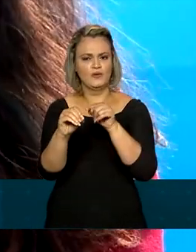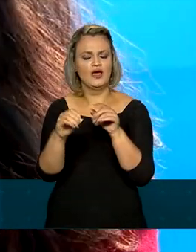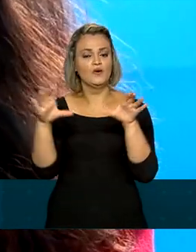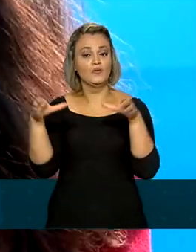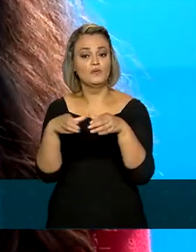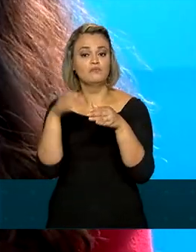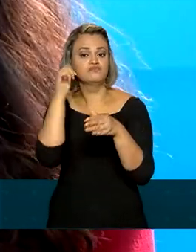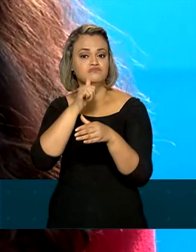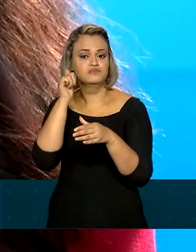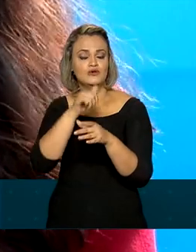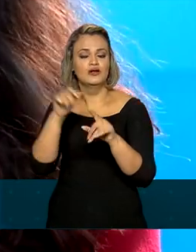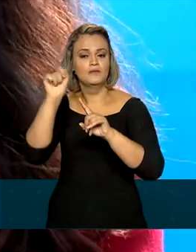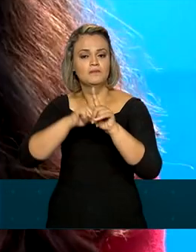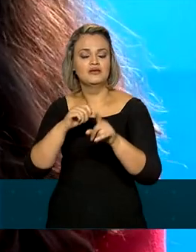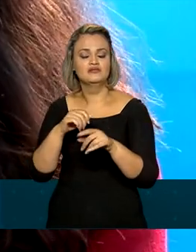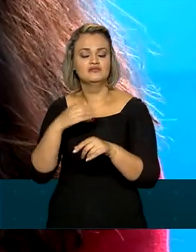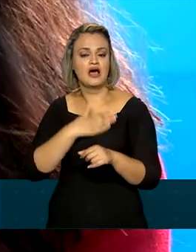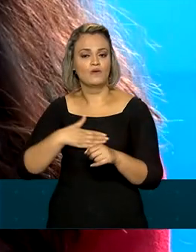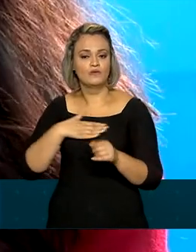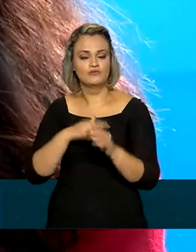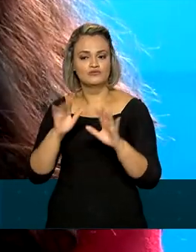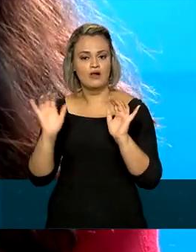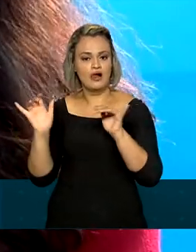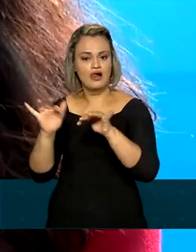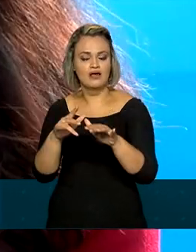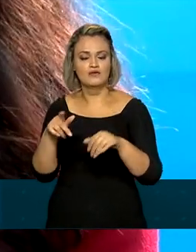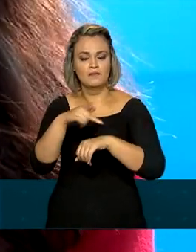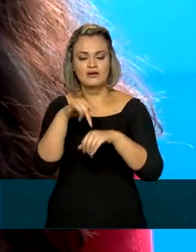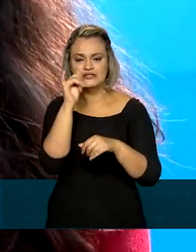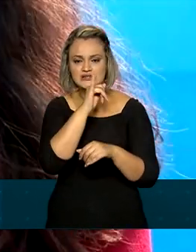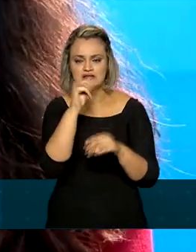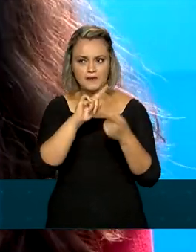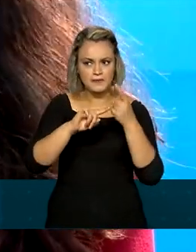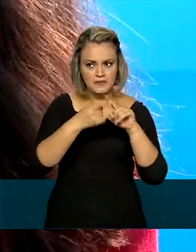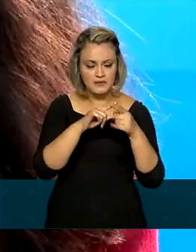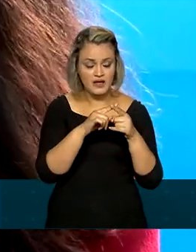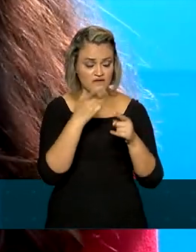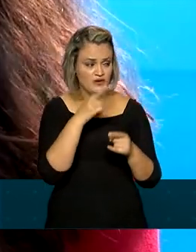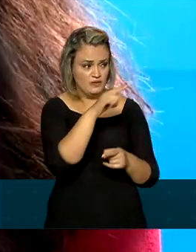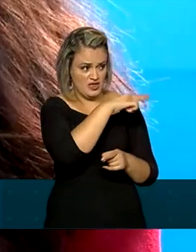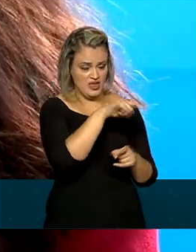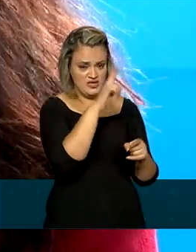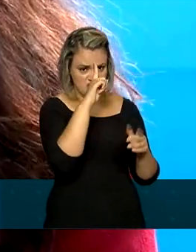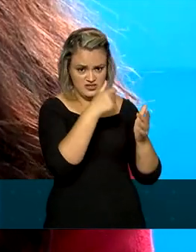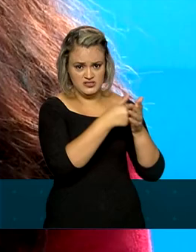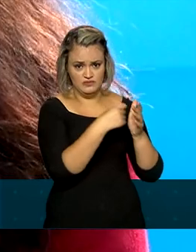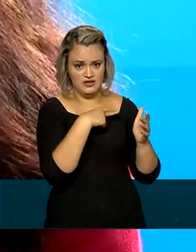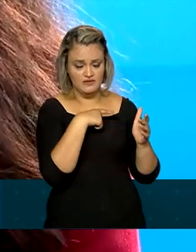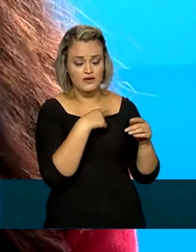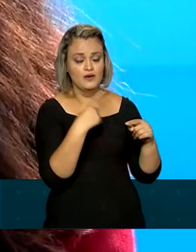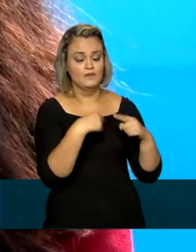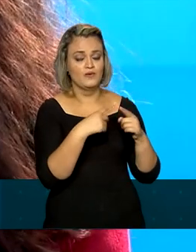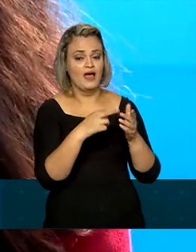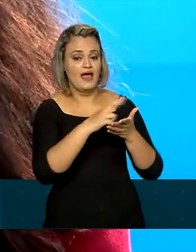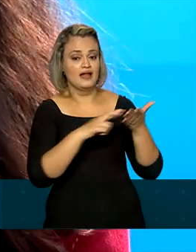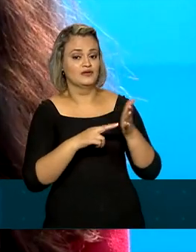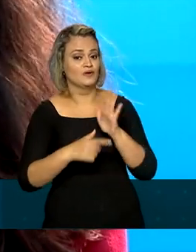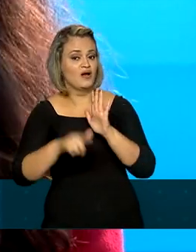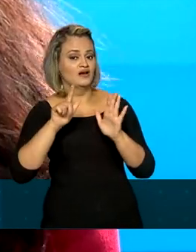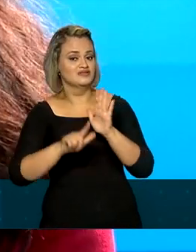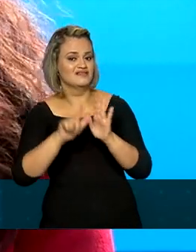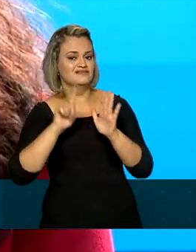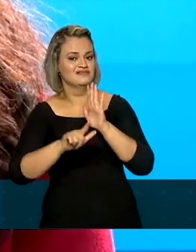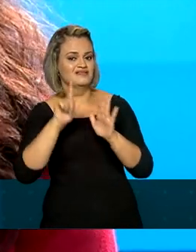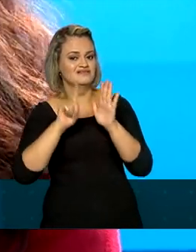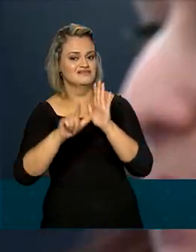que se reuniu no mês de agosto na Itália, explica que a decisão final dos líderes é embasada pelos relatórios de diversas